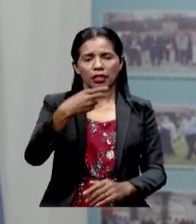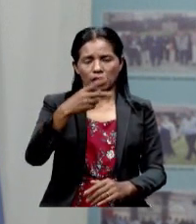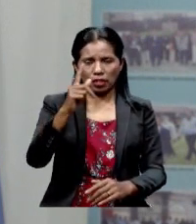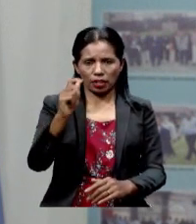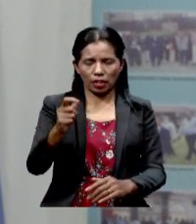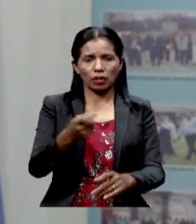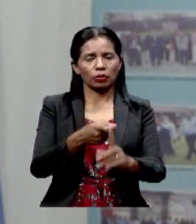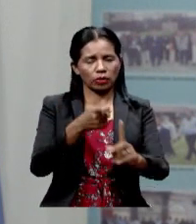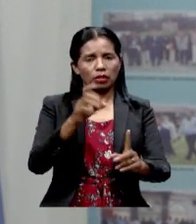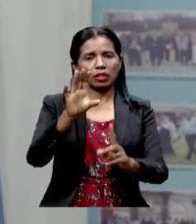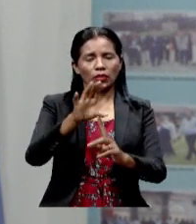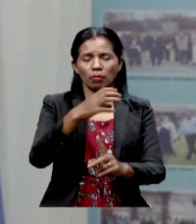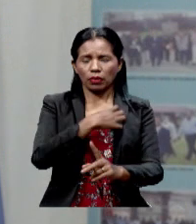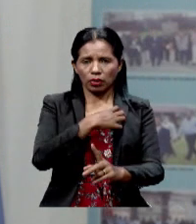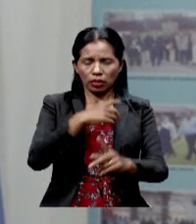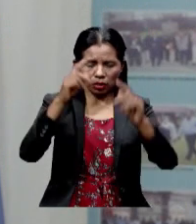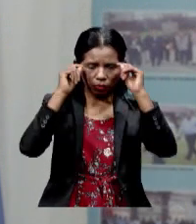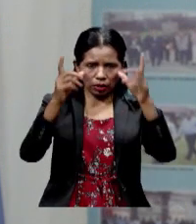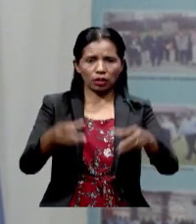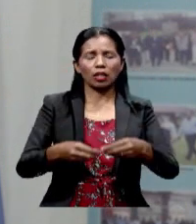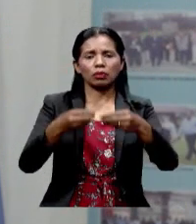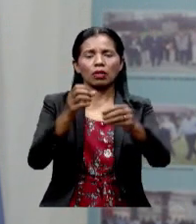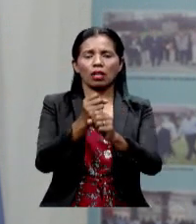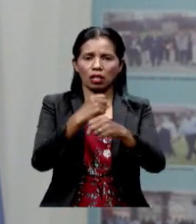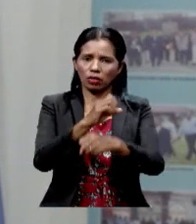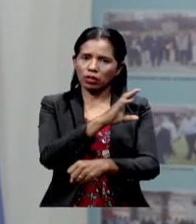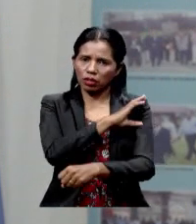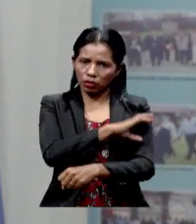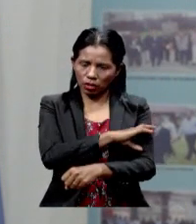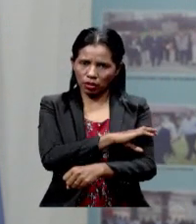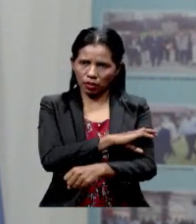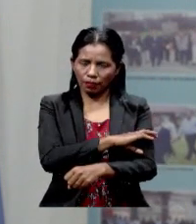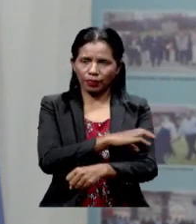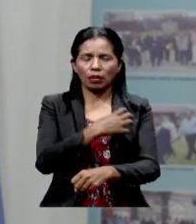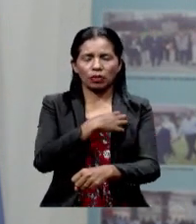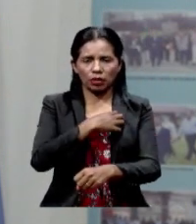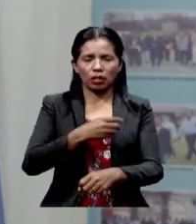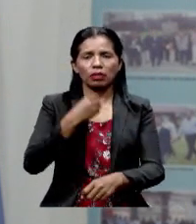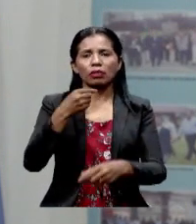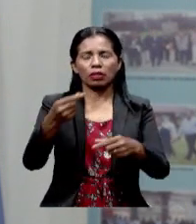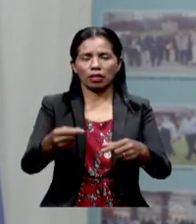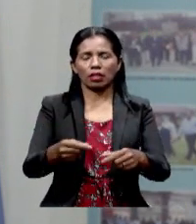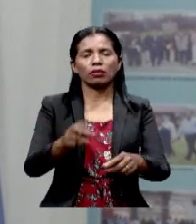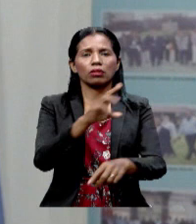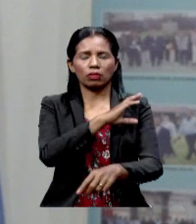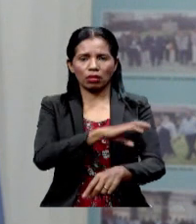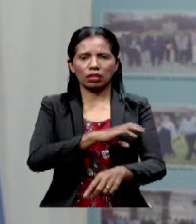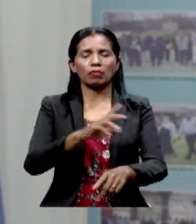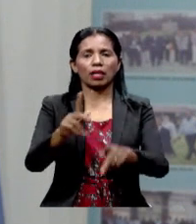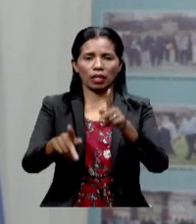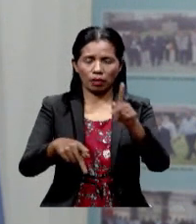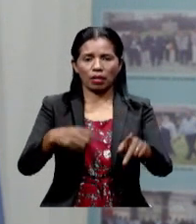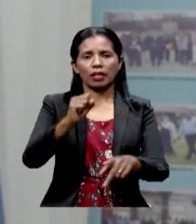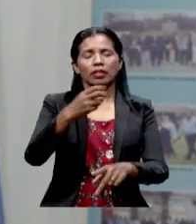Nacional Timor-Leste, antes nemos, a sair de espaço, Comando PNTL, onde autoriza graduação. Né? Tamo nemo que Kram, e